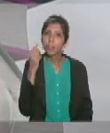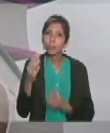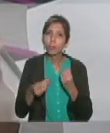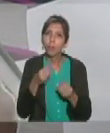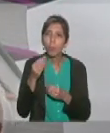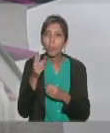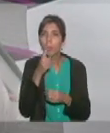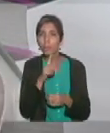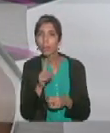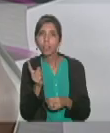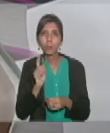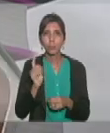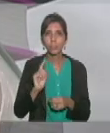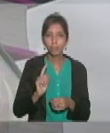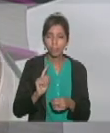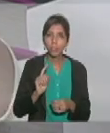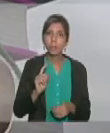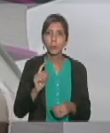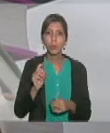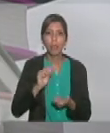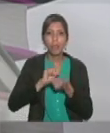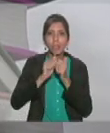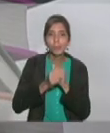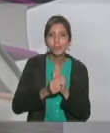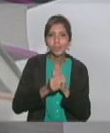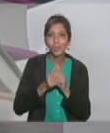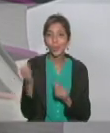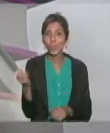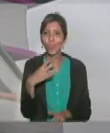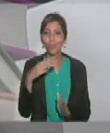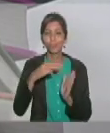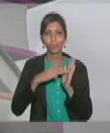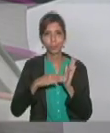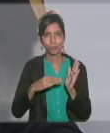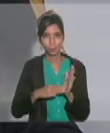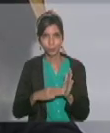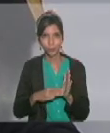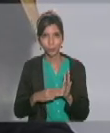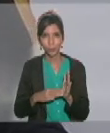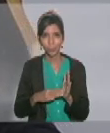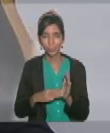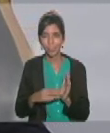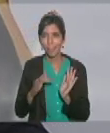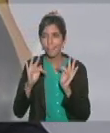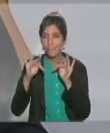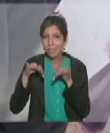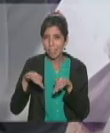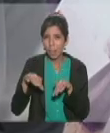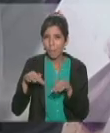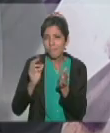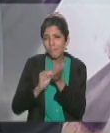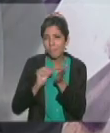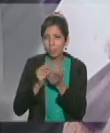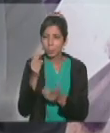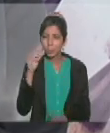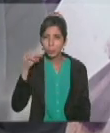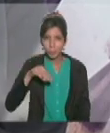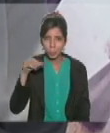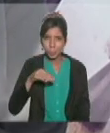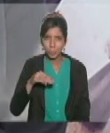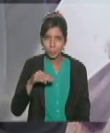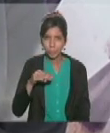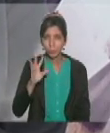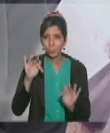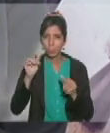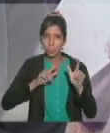ver como é que vai funcionando, como é que você vai se adaptando à nova metodologia. Nesse finalzinho de programa, a gente tem uns 2 minutinhos, vou